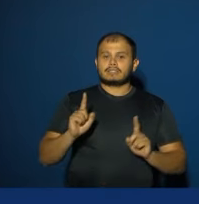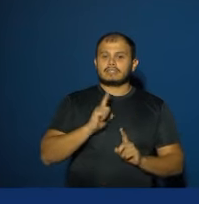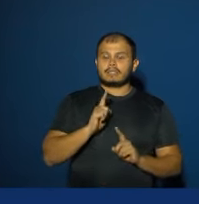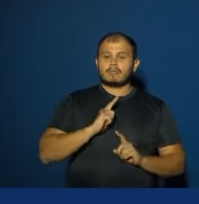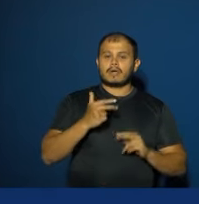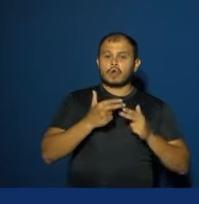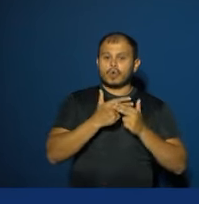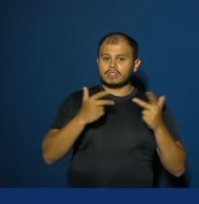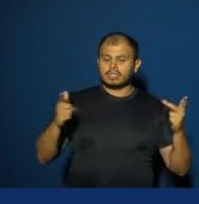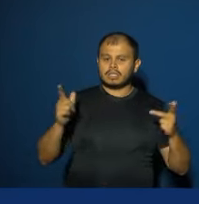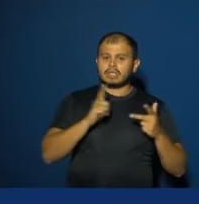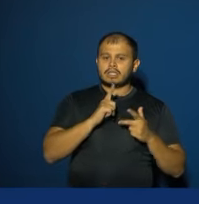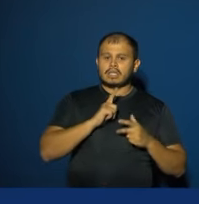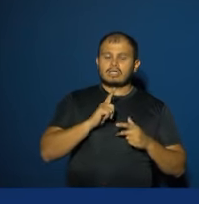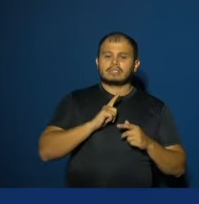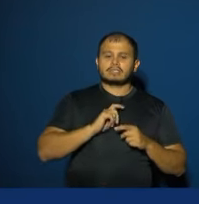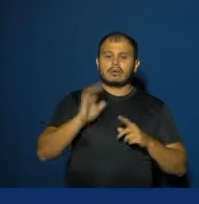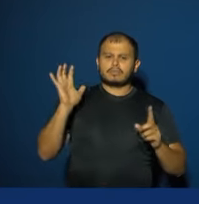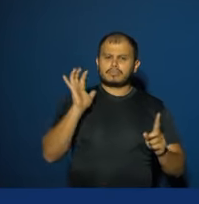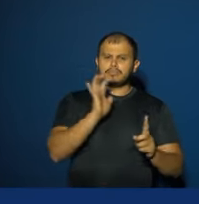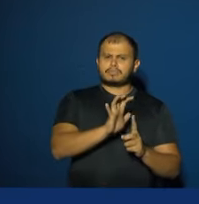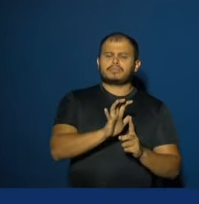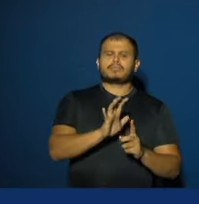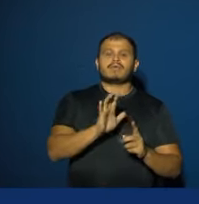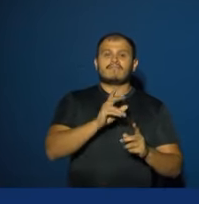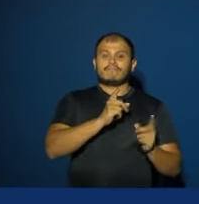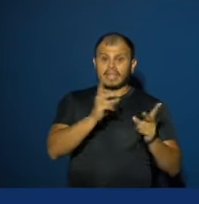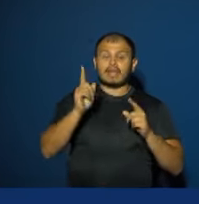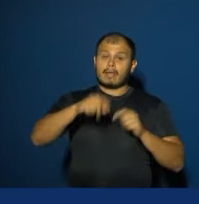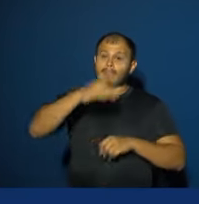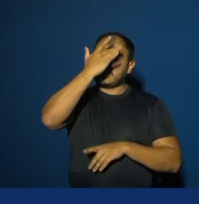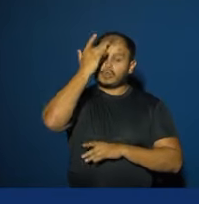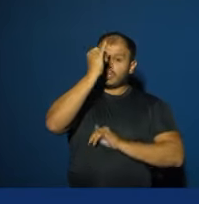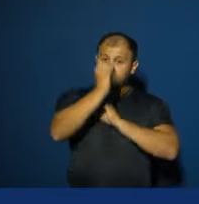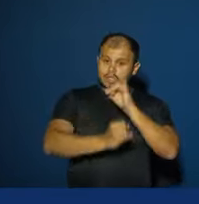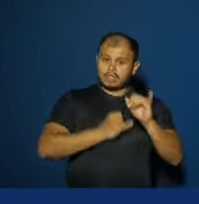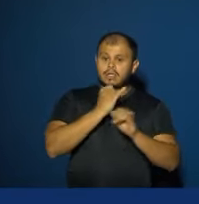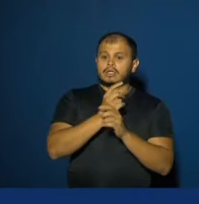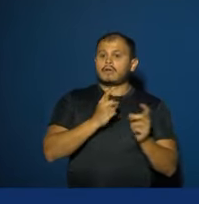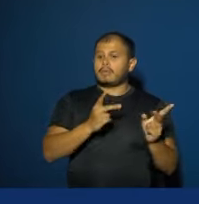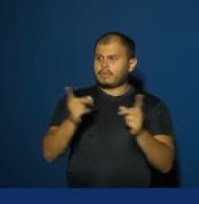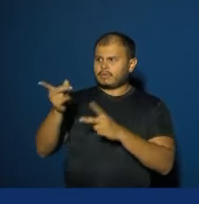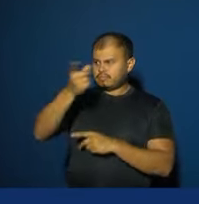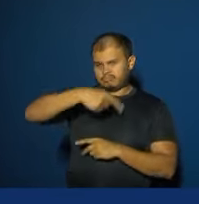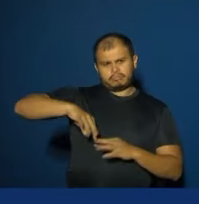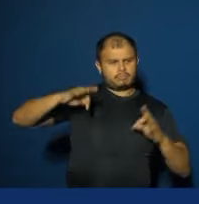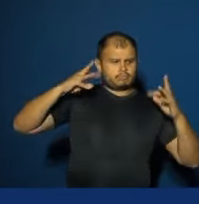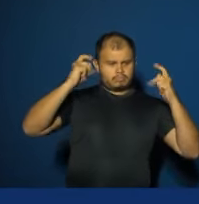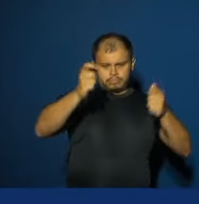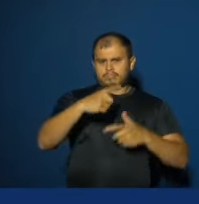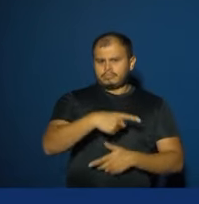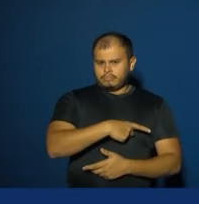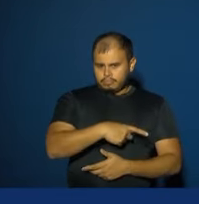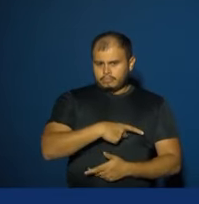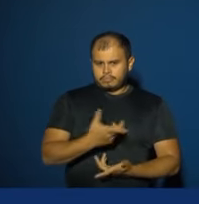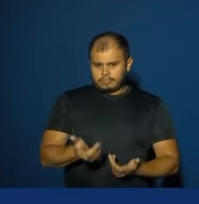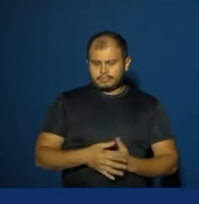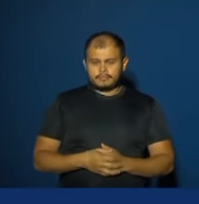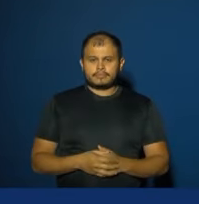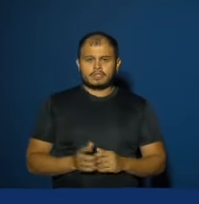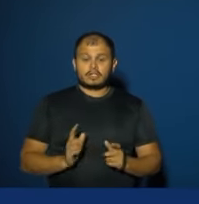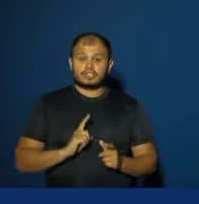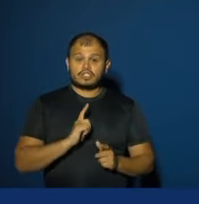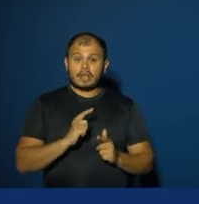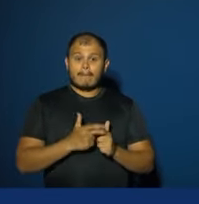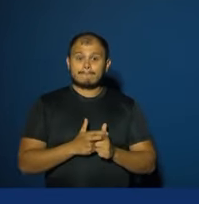tá influo muito a venda são as influenciadoras vocês têm vocês têm e nós temos e nós temos a